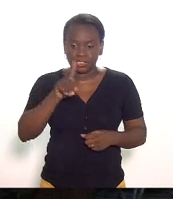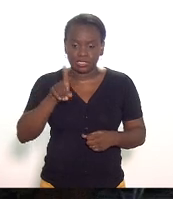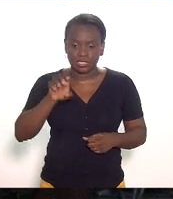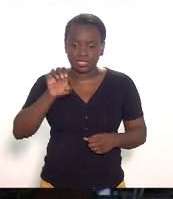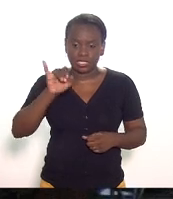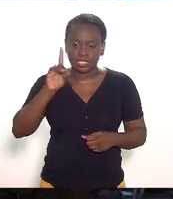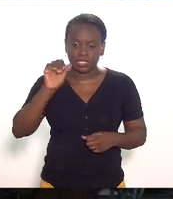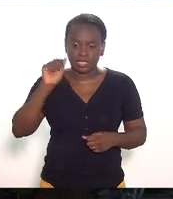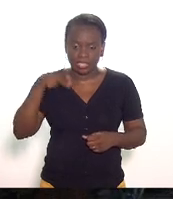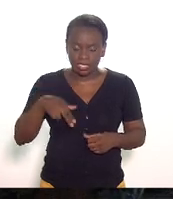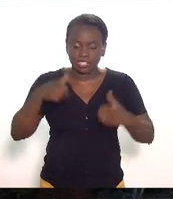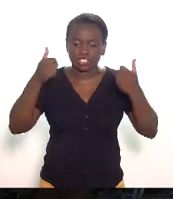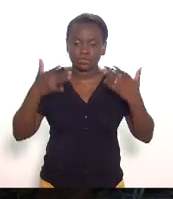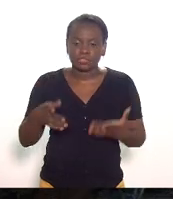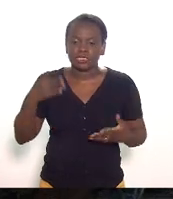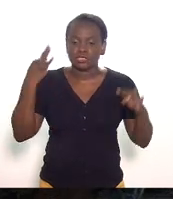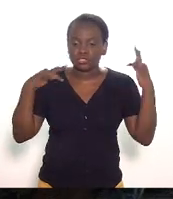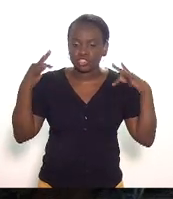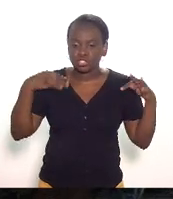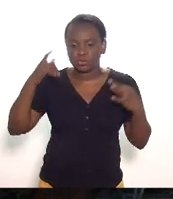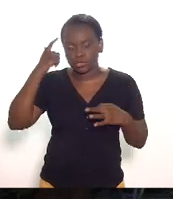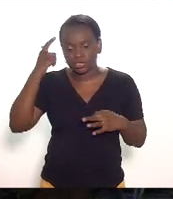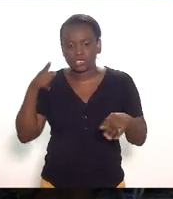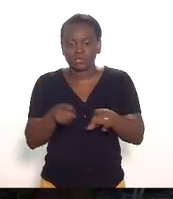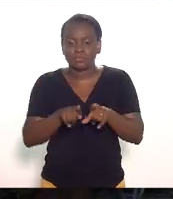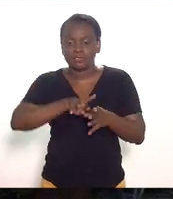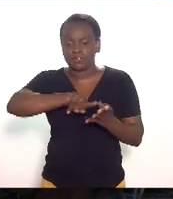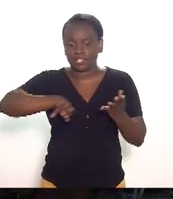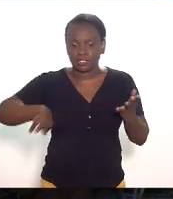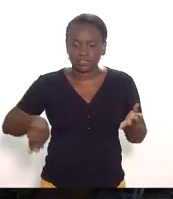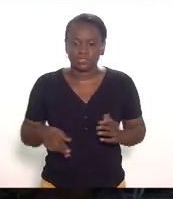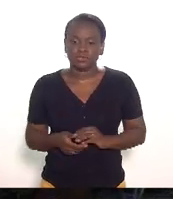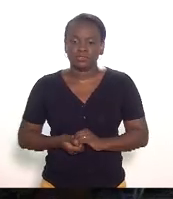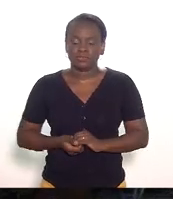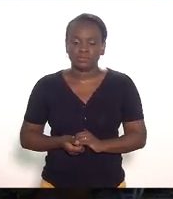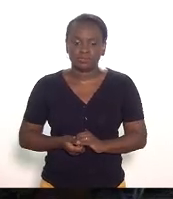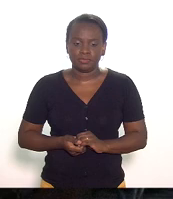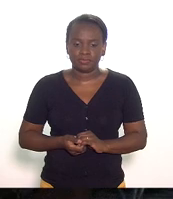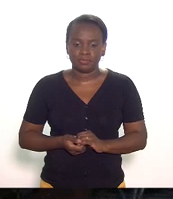que dispõe sobre o turismo consciente e da outras providências.